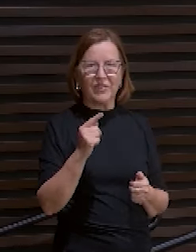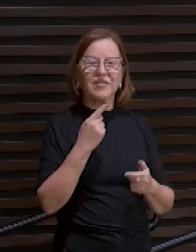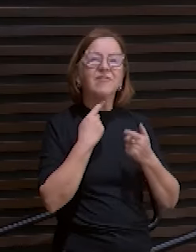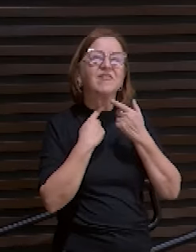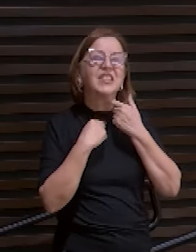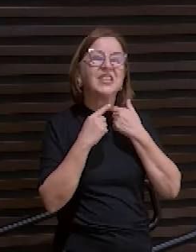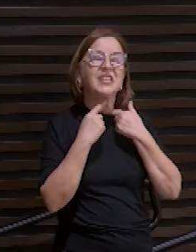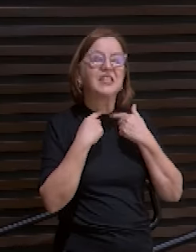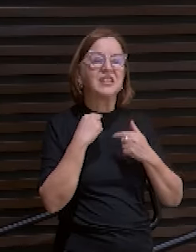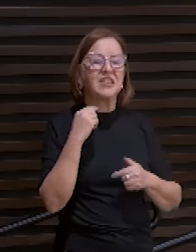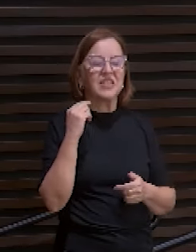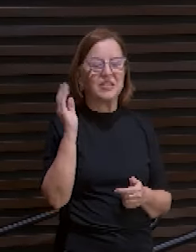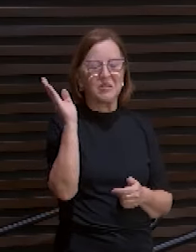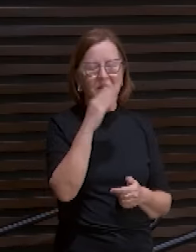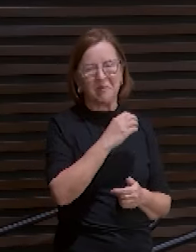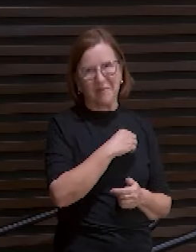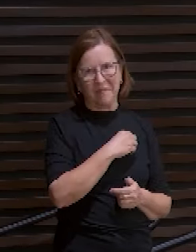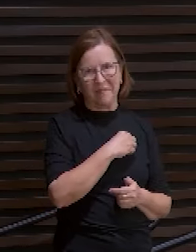concupiscências